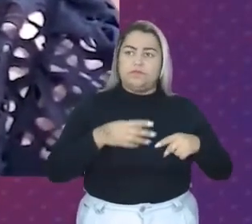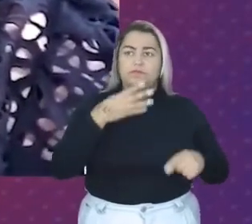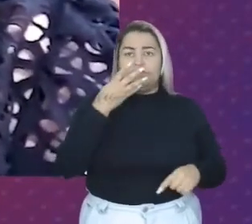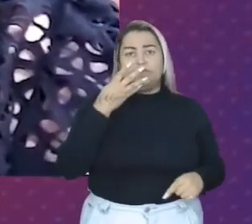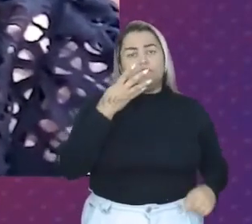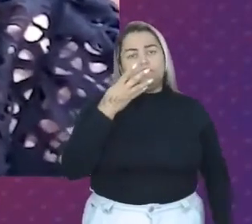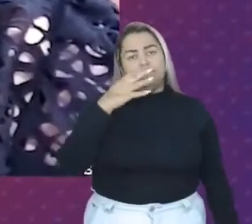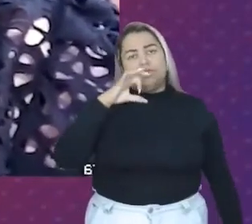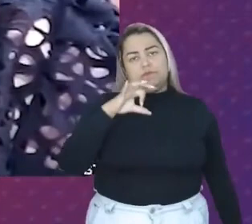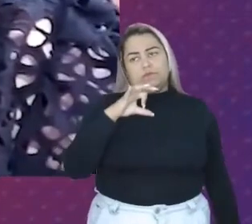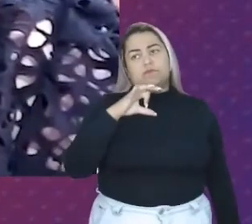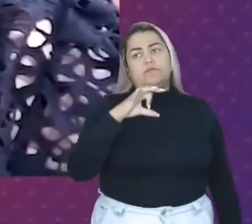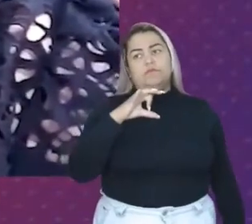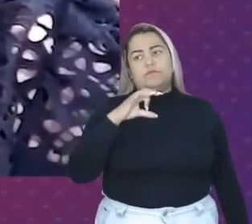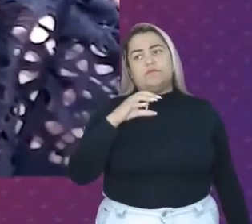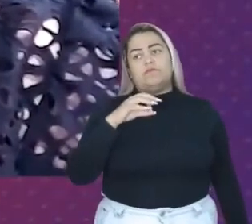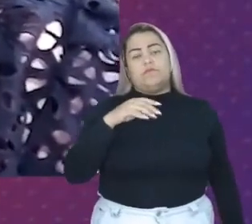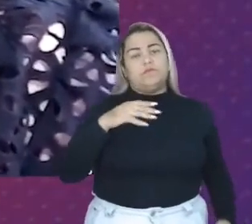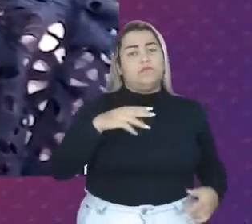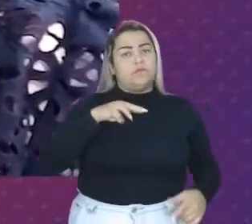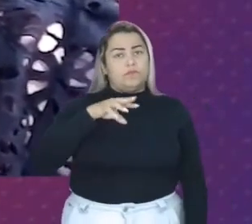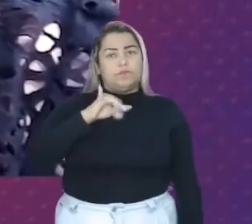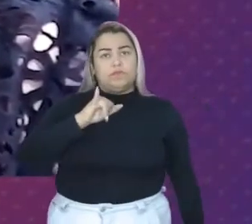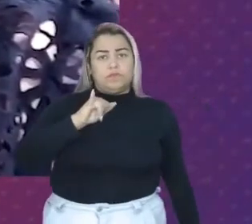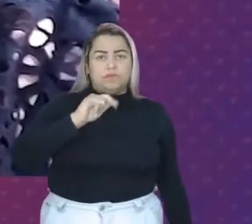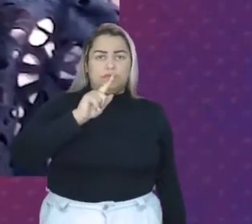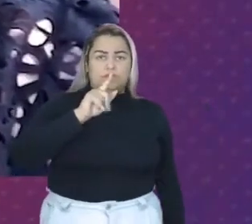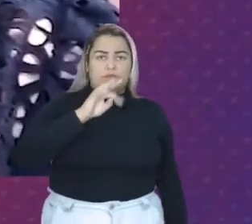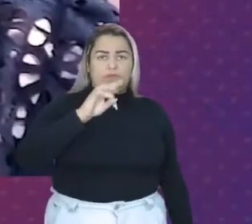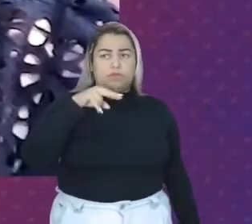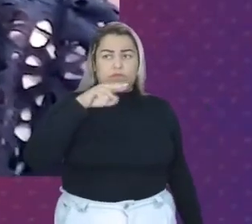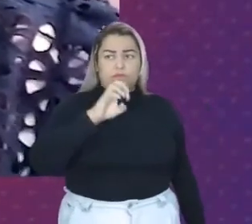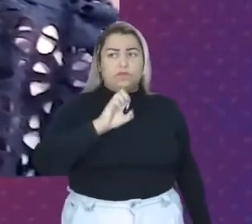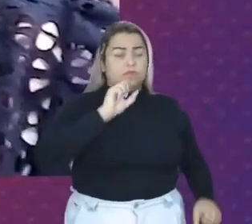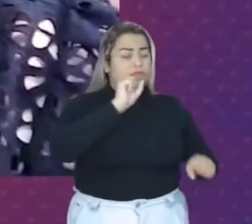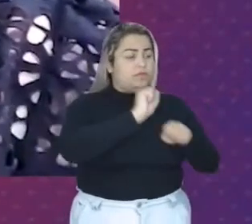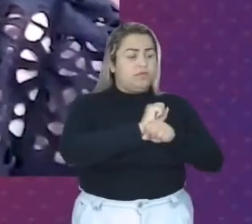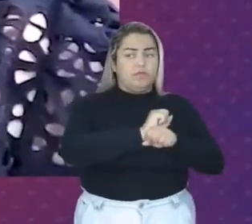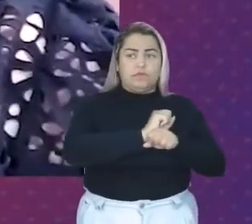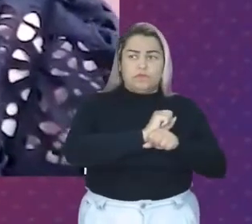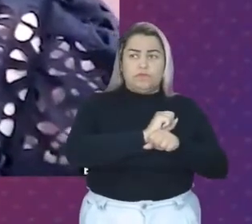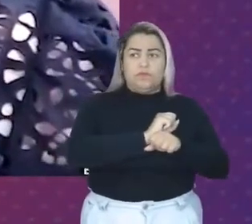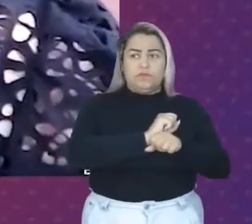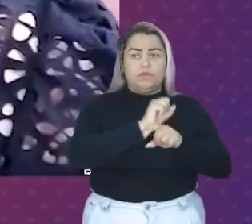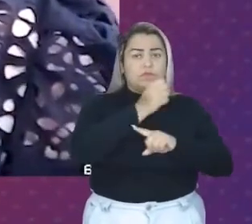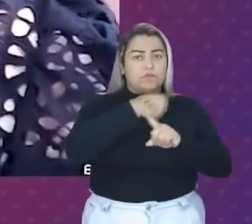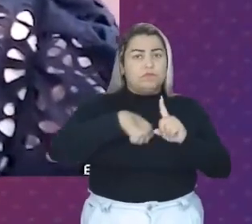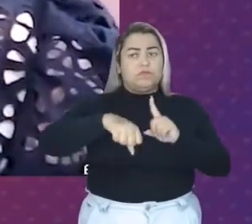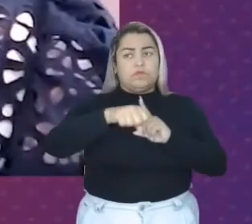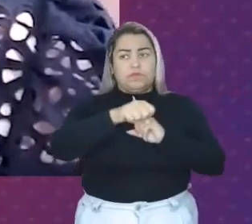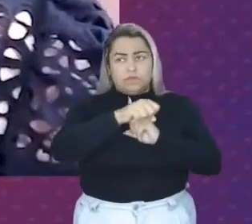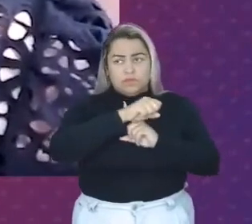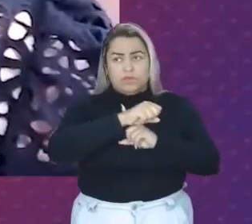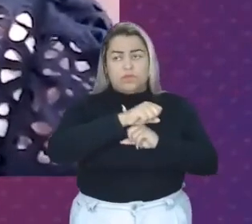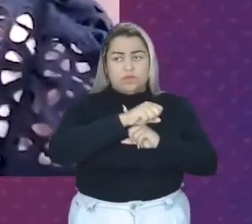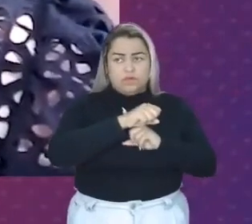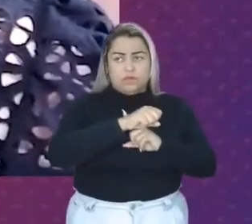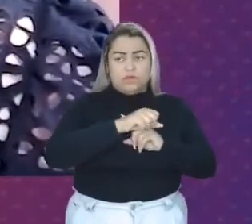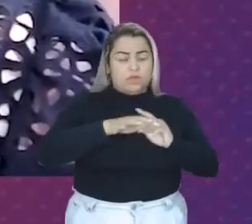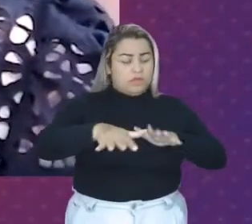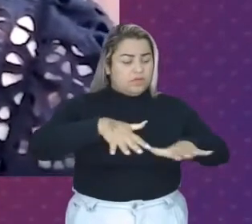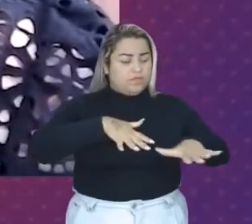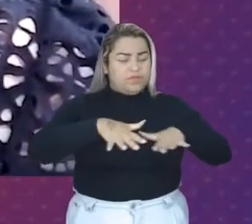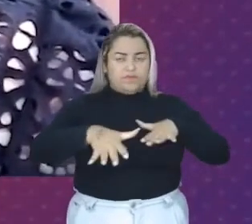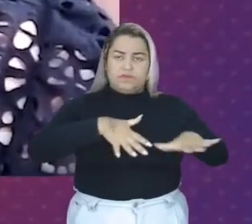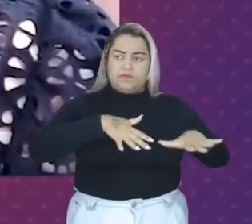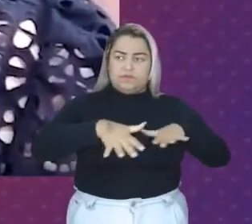mulheres militantes, precisamos de encarar juntos para causar na sociedade essa